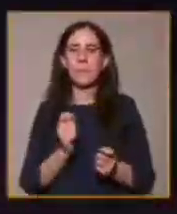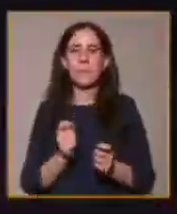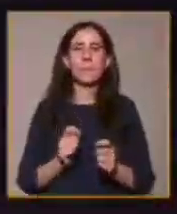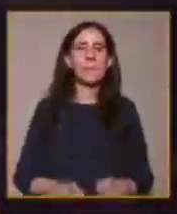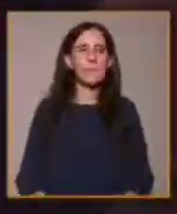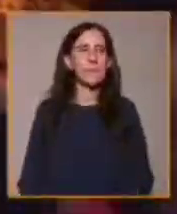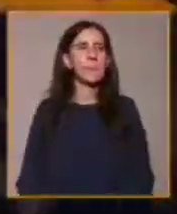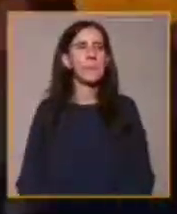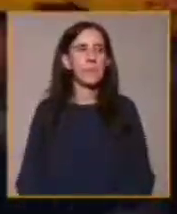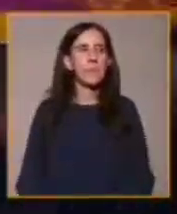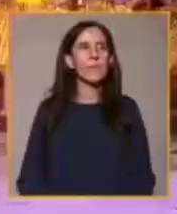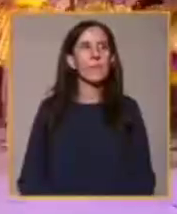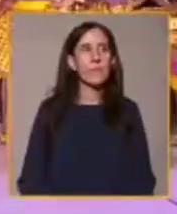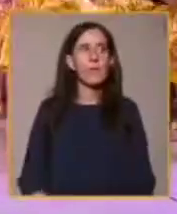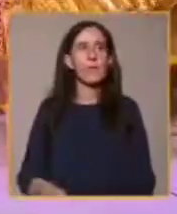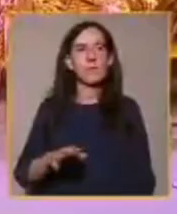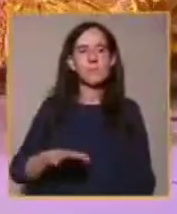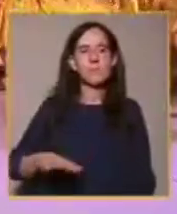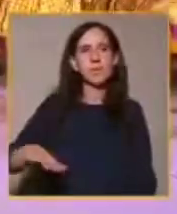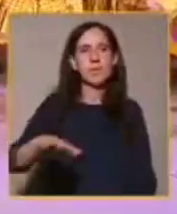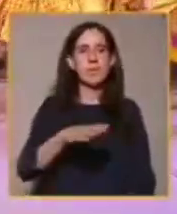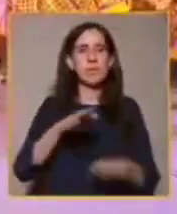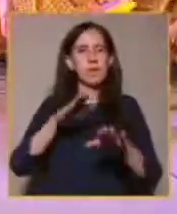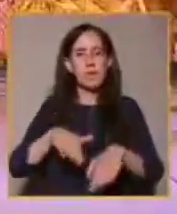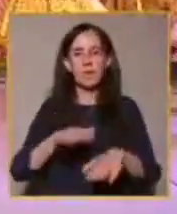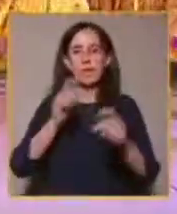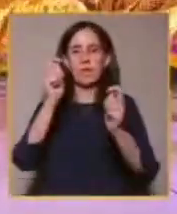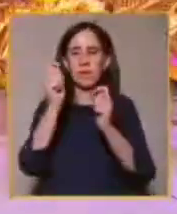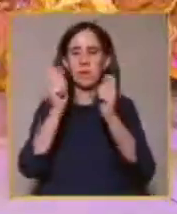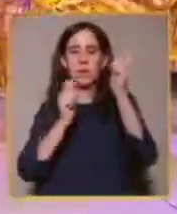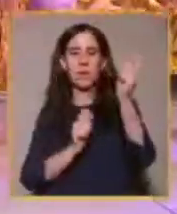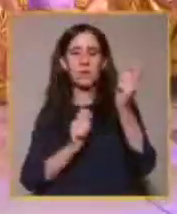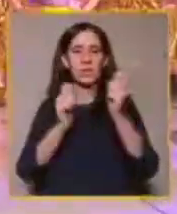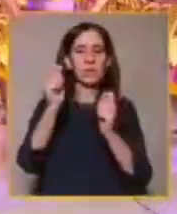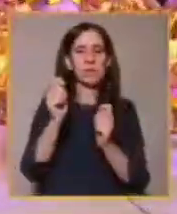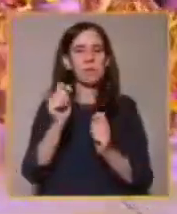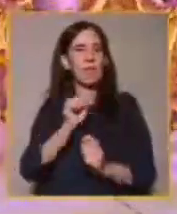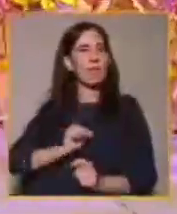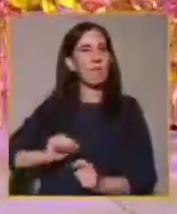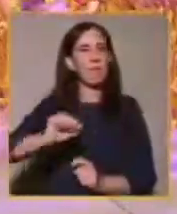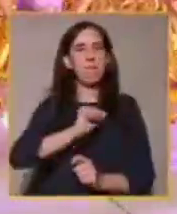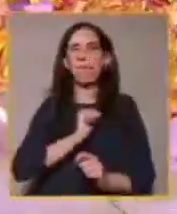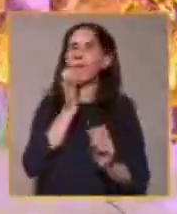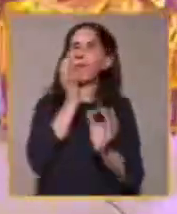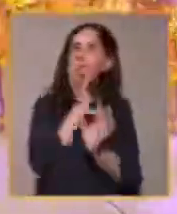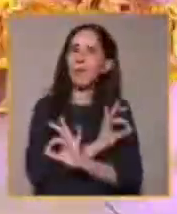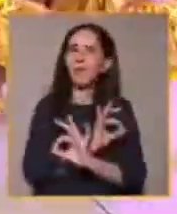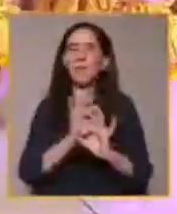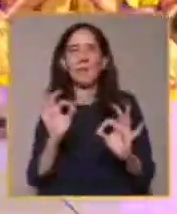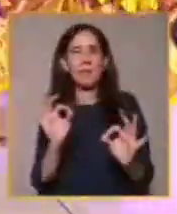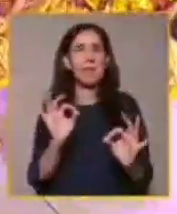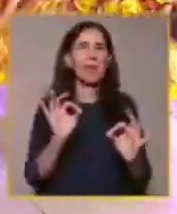Minha marcha é linda. A